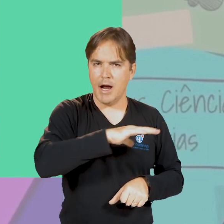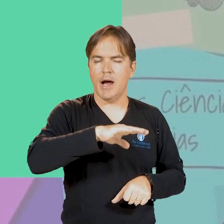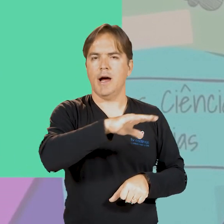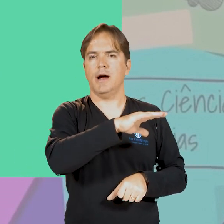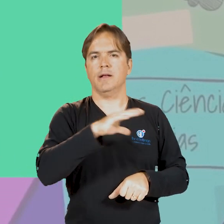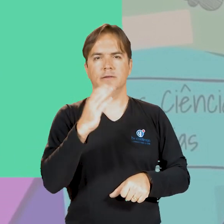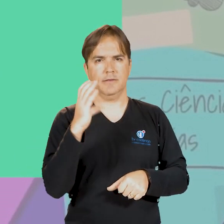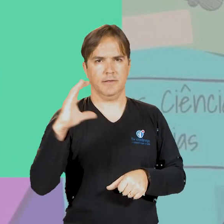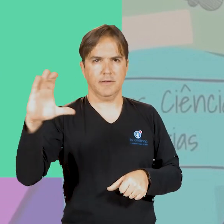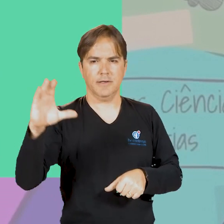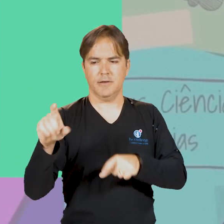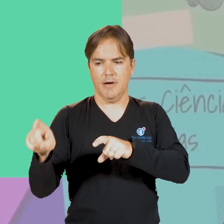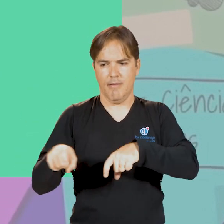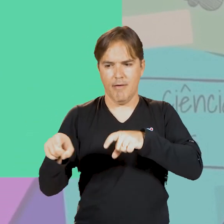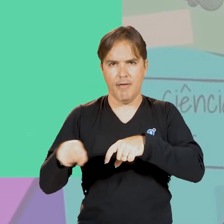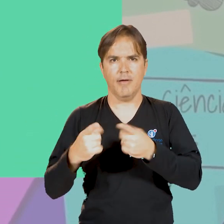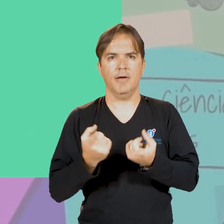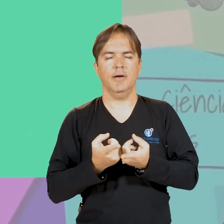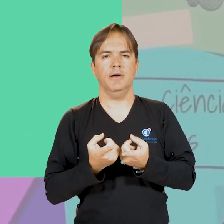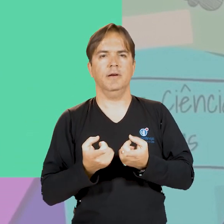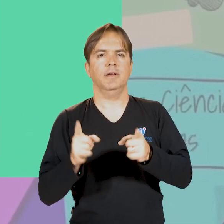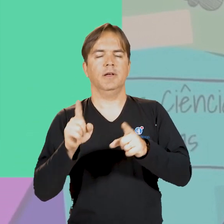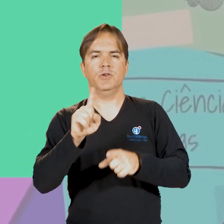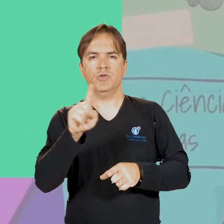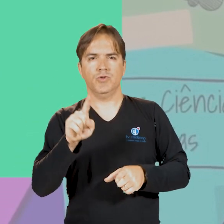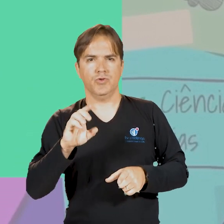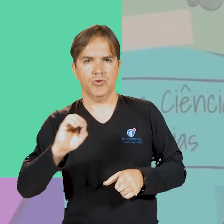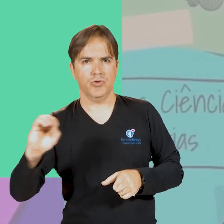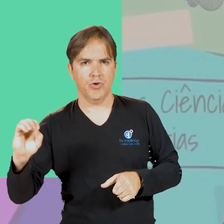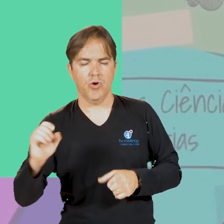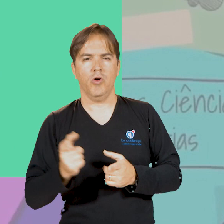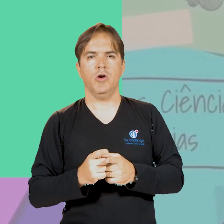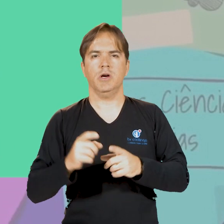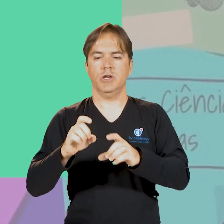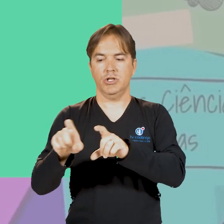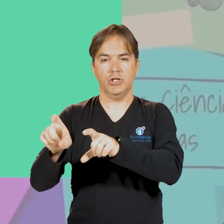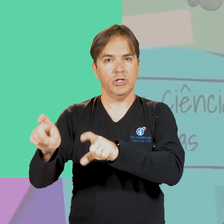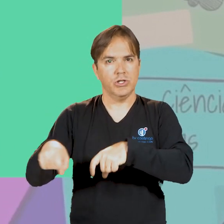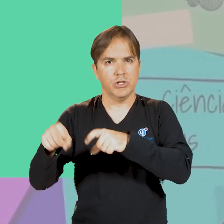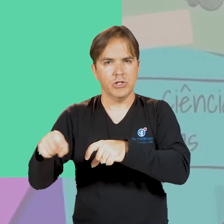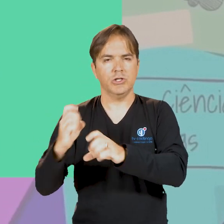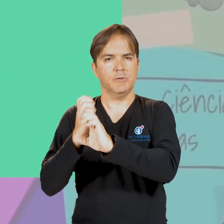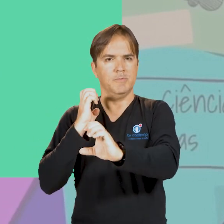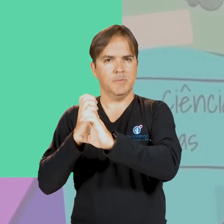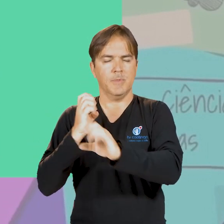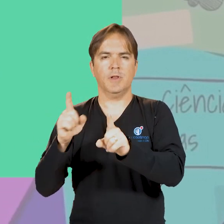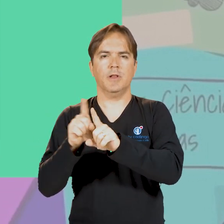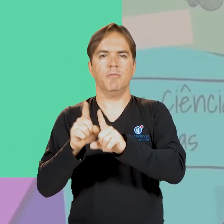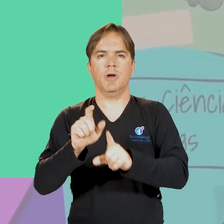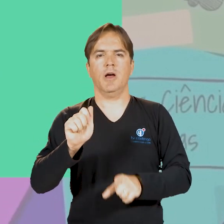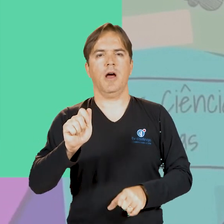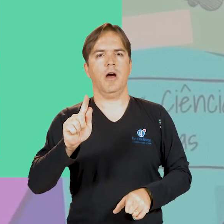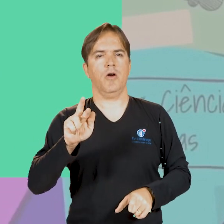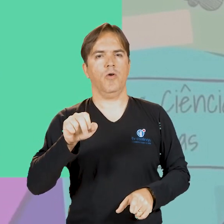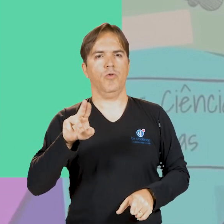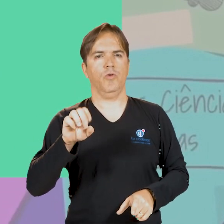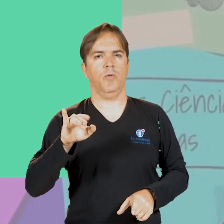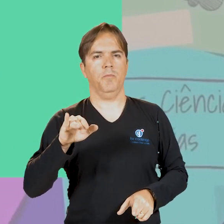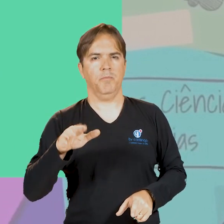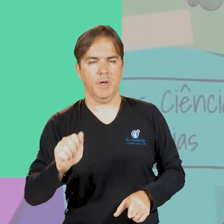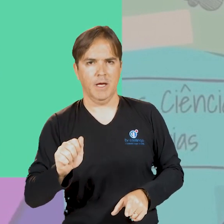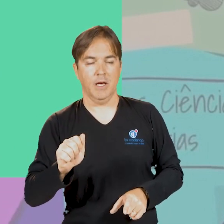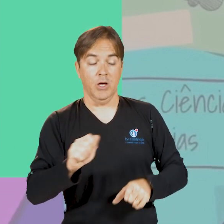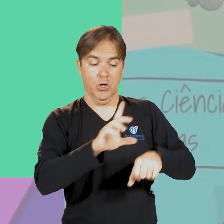às ciências agrárias como zootecnia Engenharia Agrícola e Agronomia para o doutorado